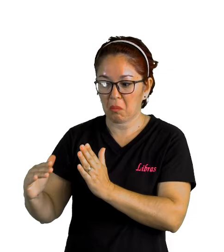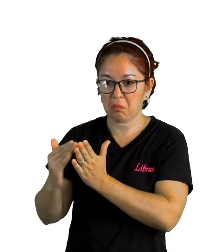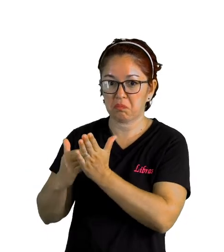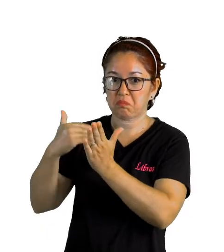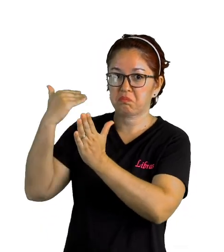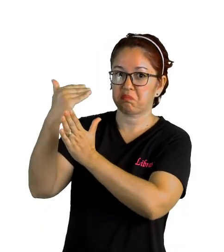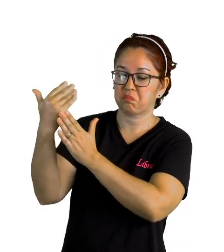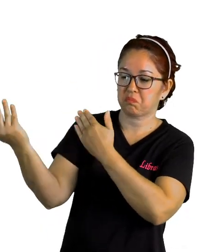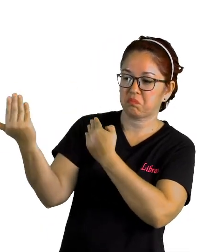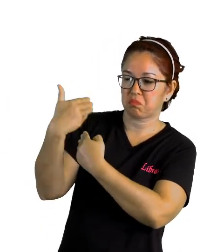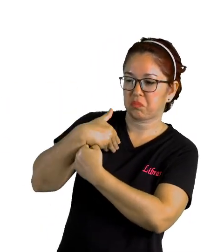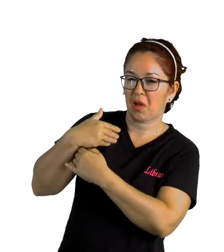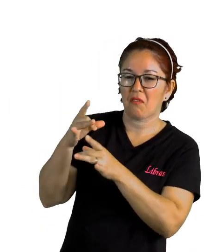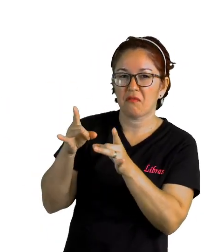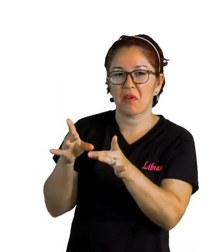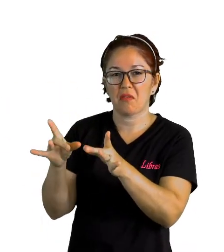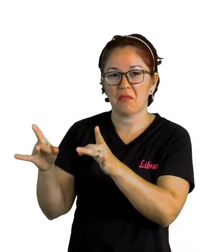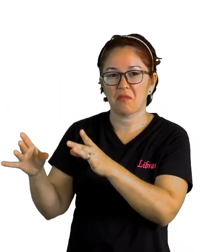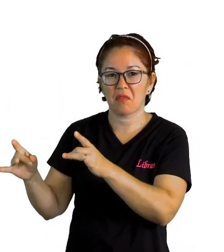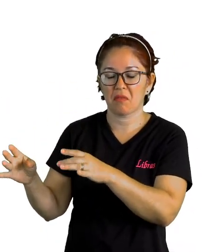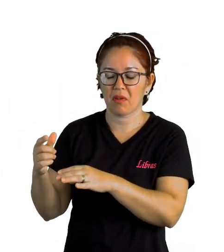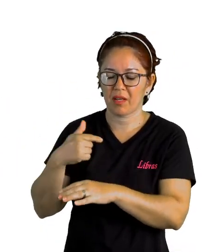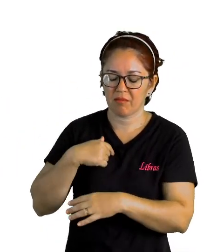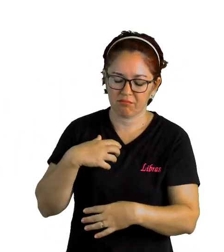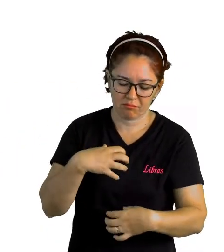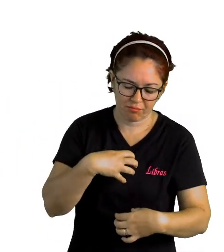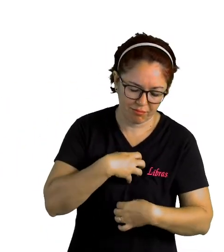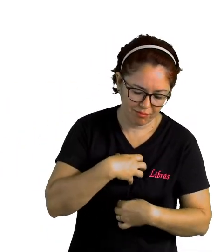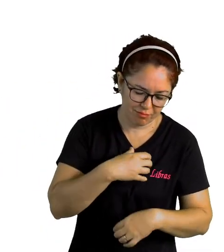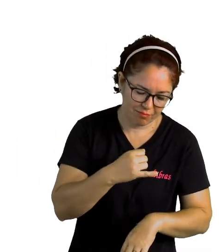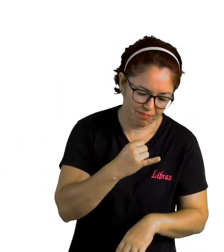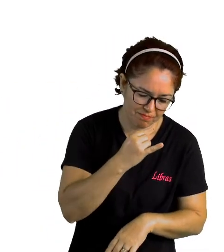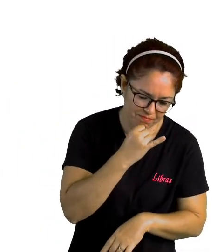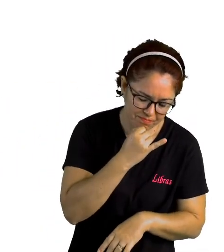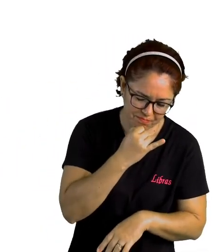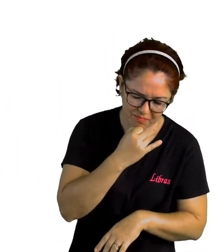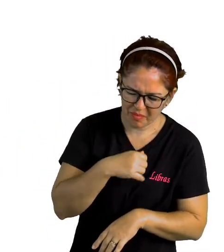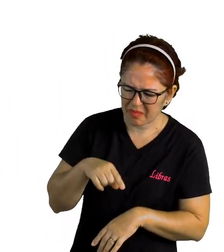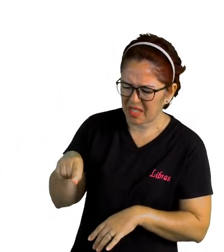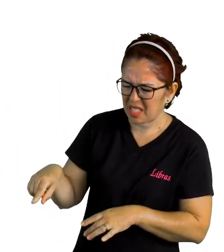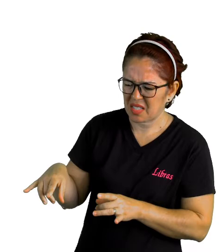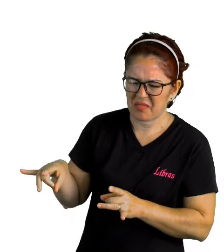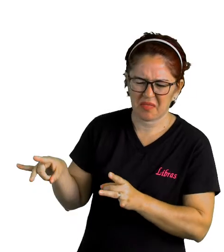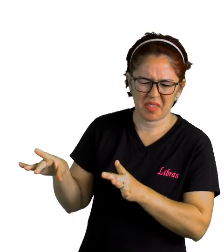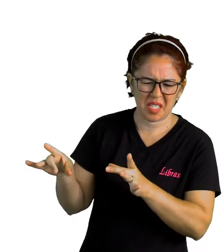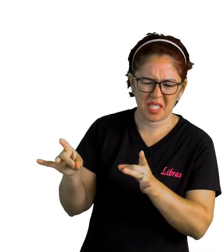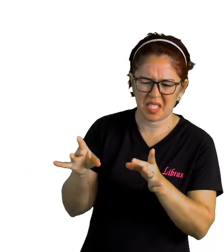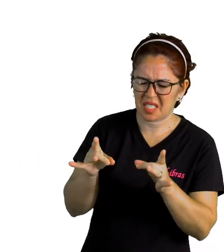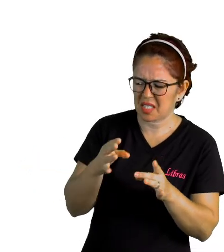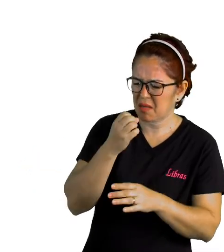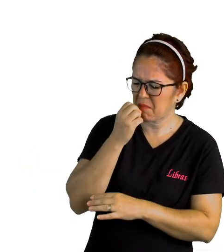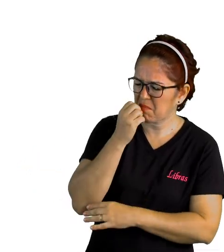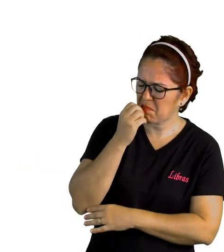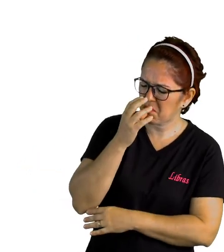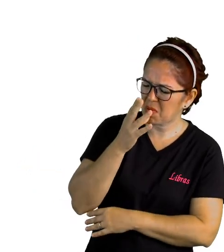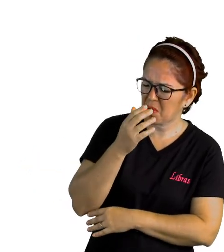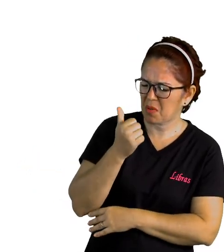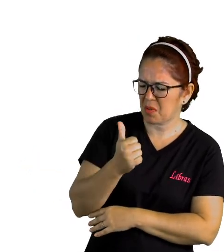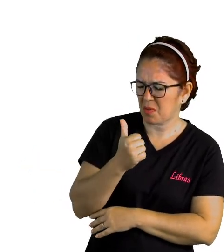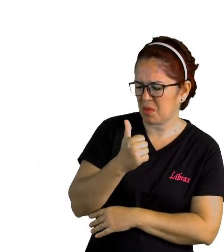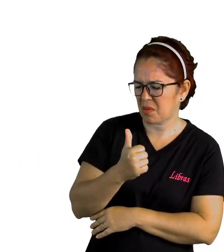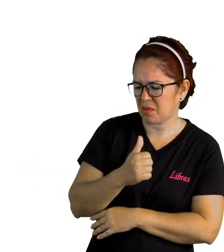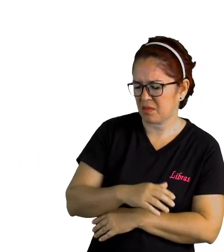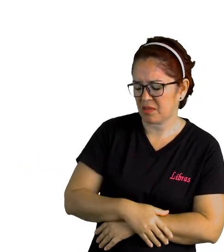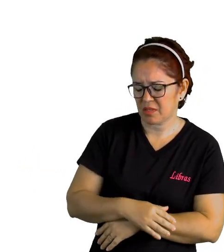Seba. E isso o deixou muito triste. Seba era um excelente vendedor mesmo, mas quando ele ficou sabendo da tristeza